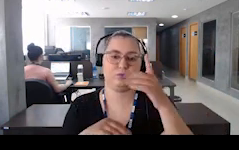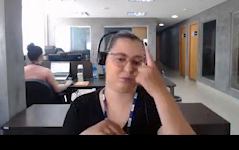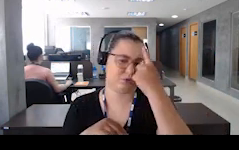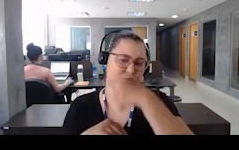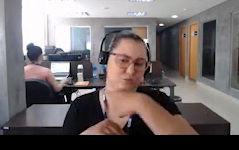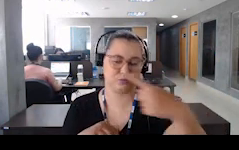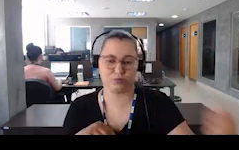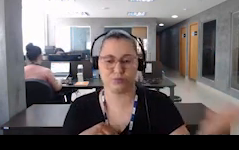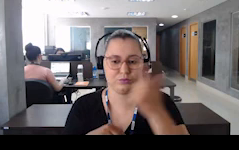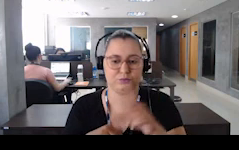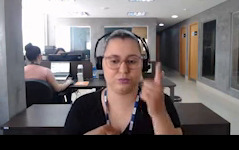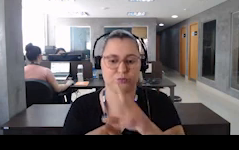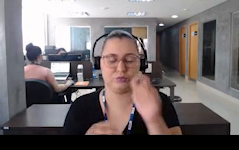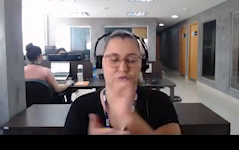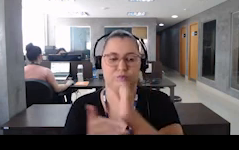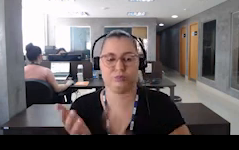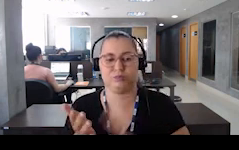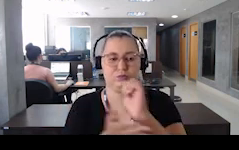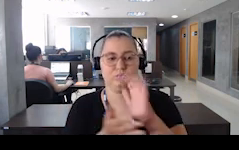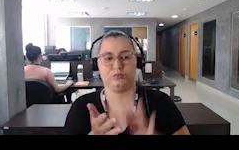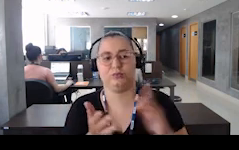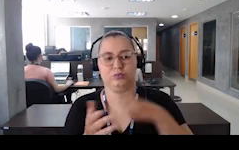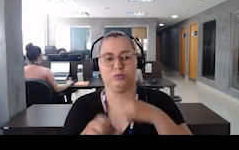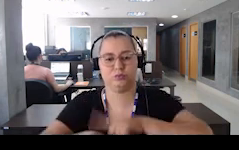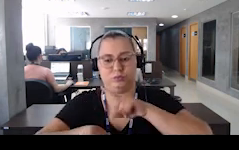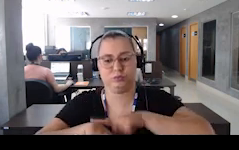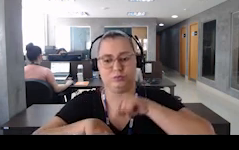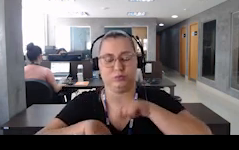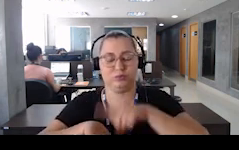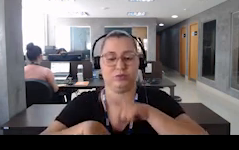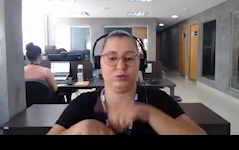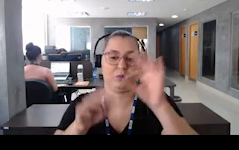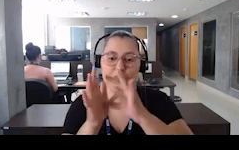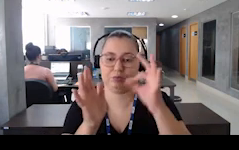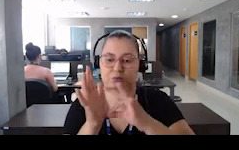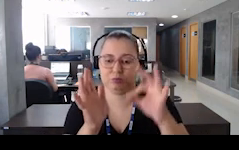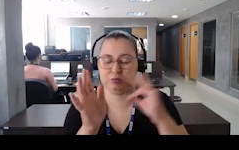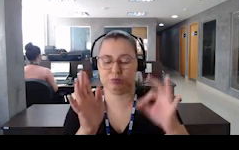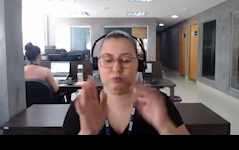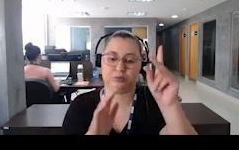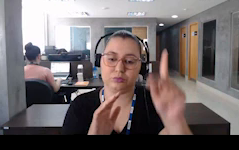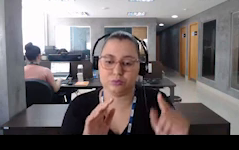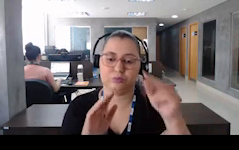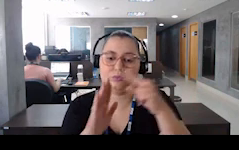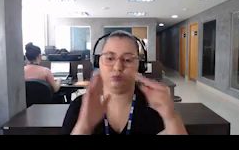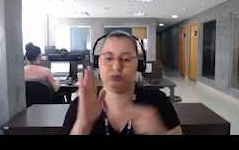menos mais uma semana para vocês conseguirem entregar essas atividades, né? A tempo hábil aí para a gente corrigir e dar